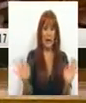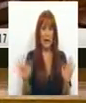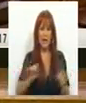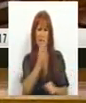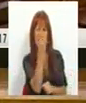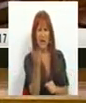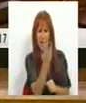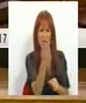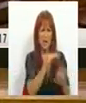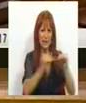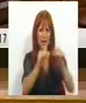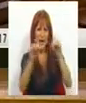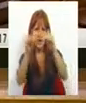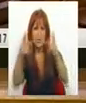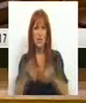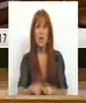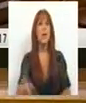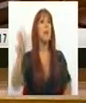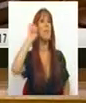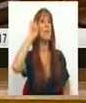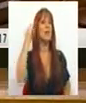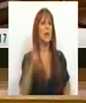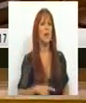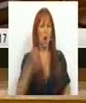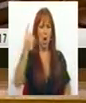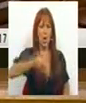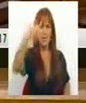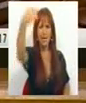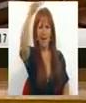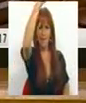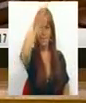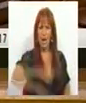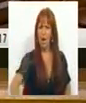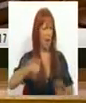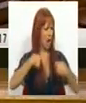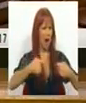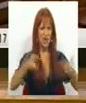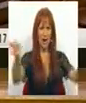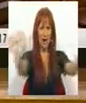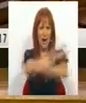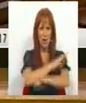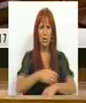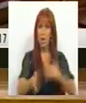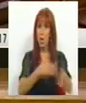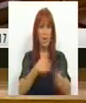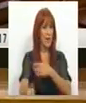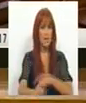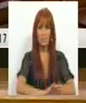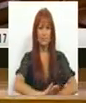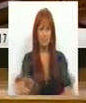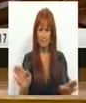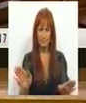três primeiras categorias e, sobretudo, há uma ordem: não gastar, custe o que